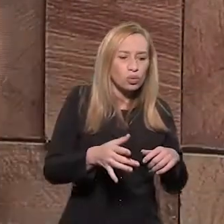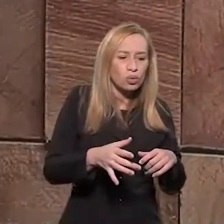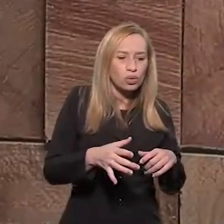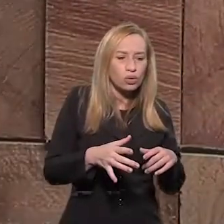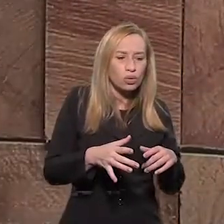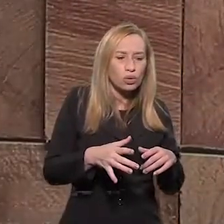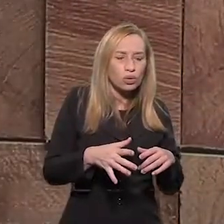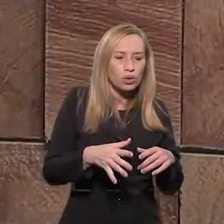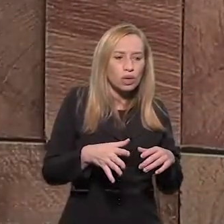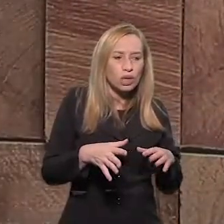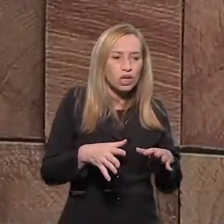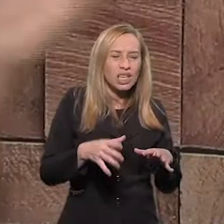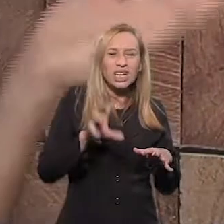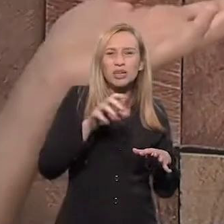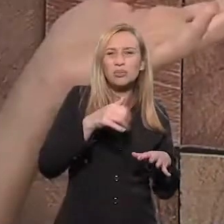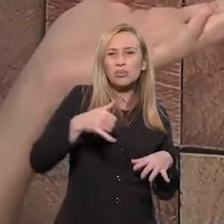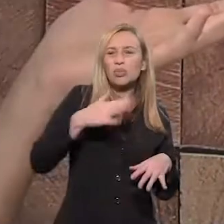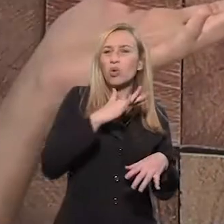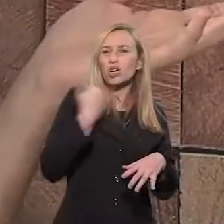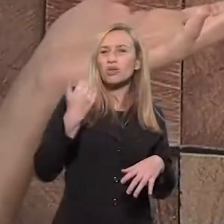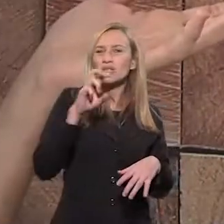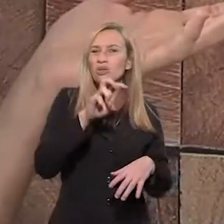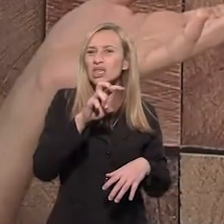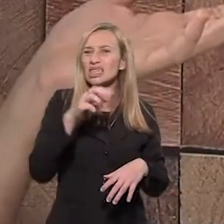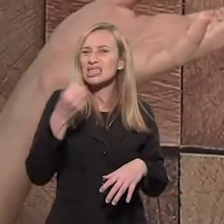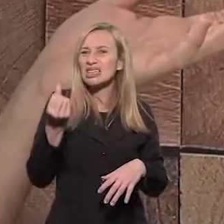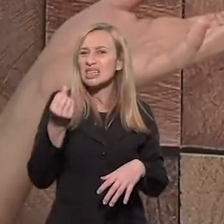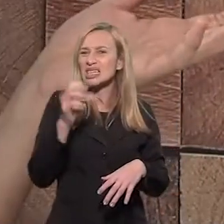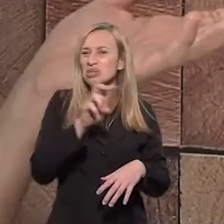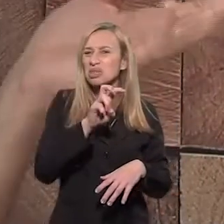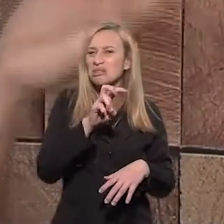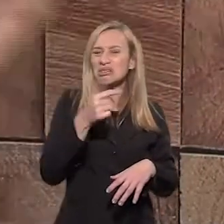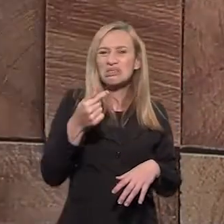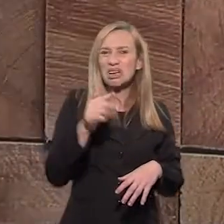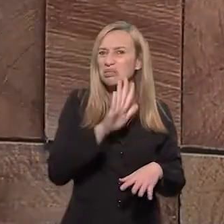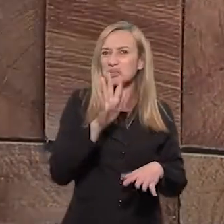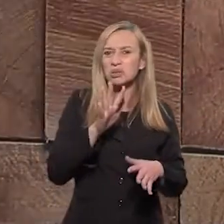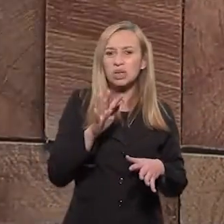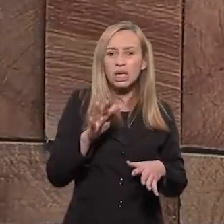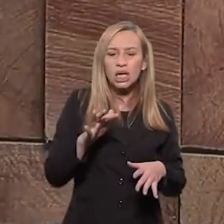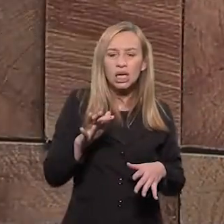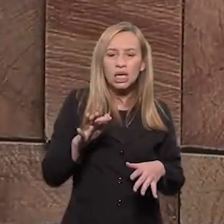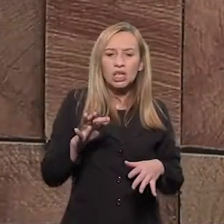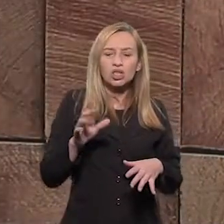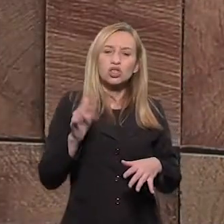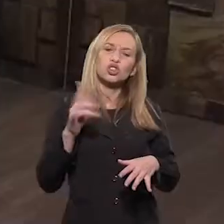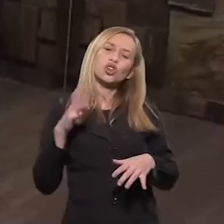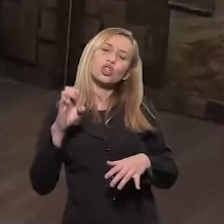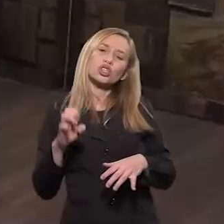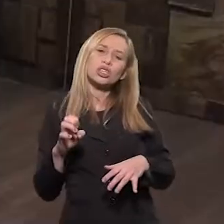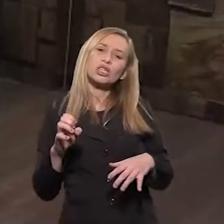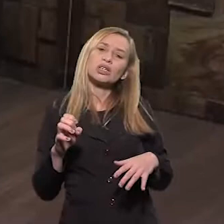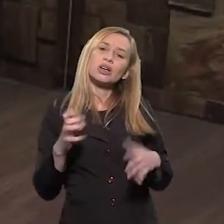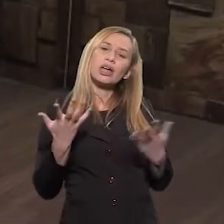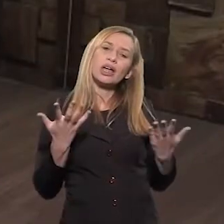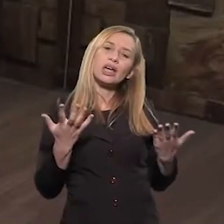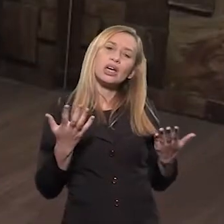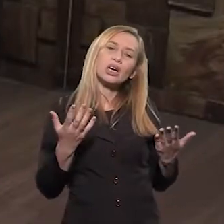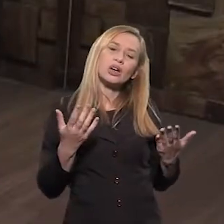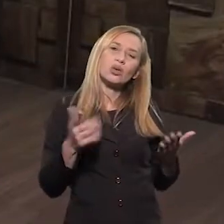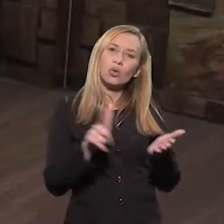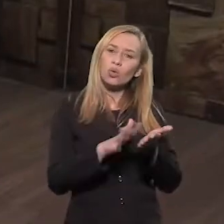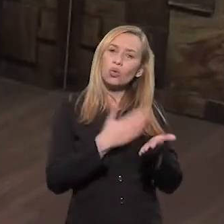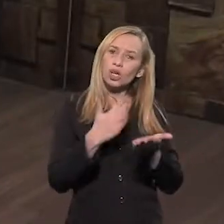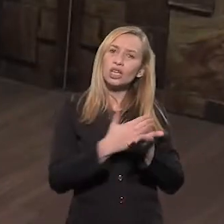desconhecimento quando ele morreu em 56, 57, não sei bem. E o Jorge de Lima foi